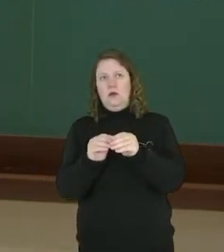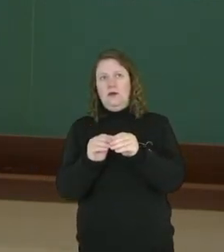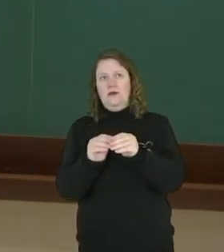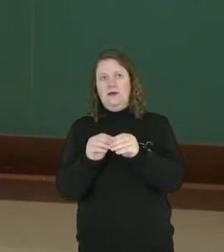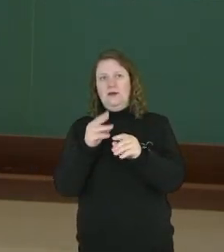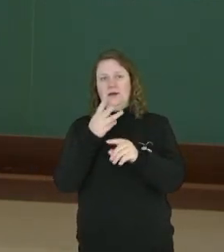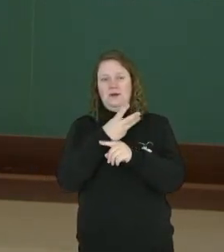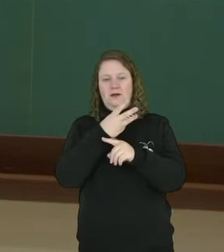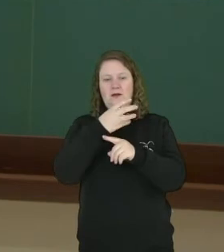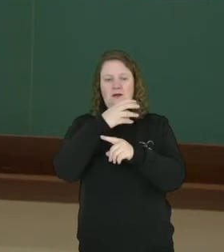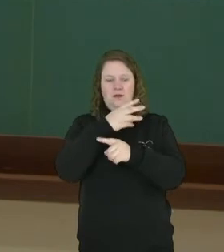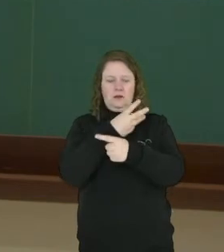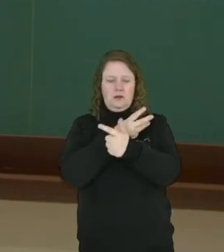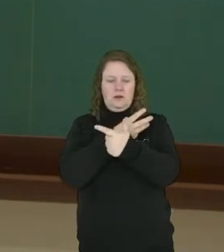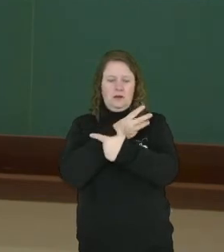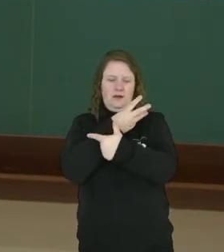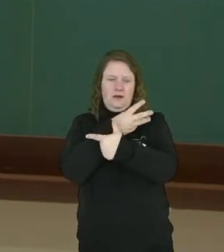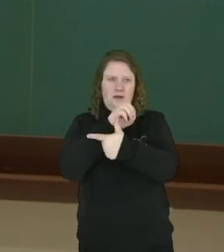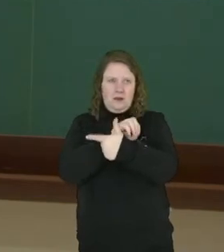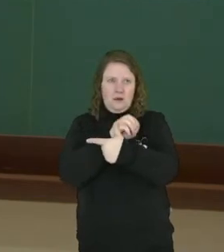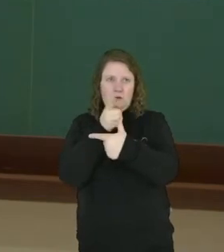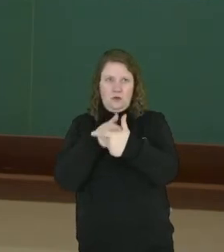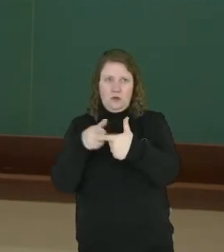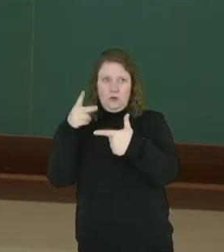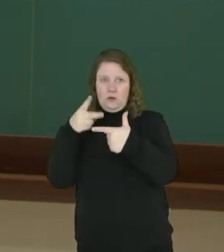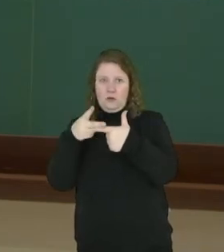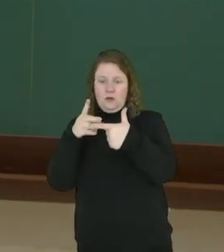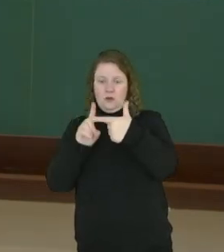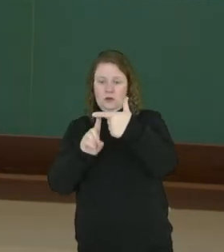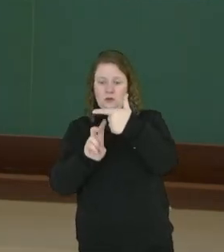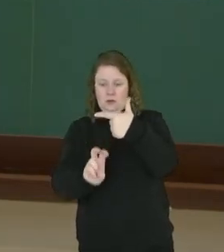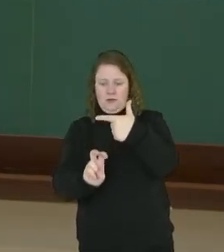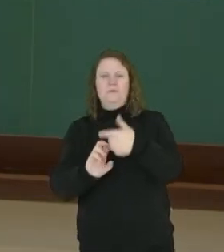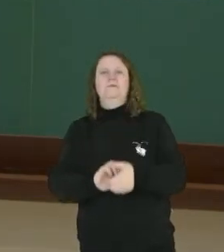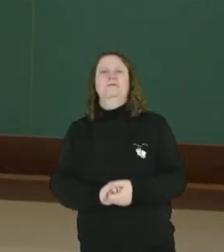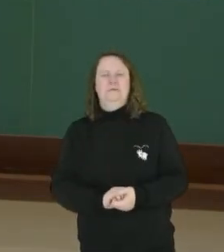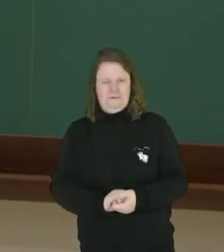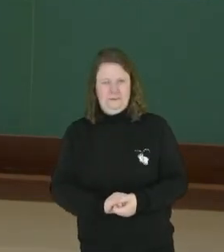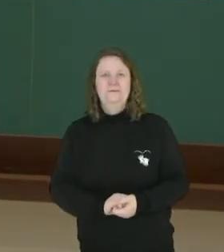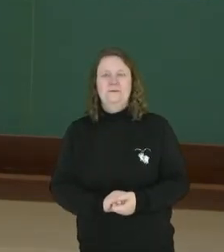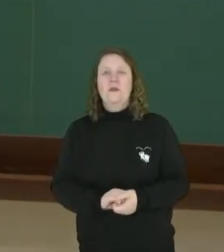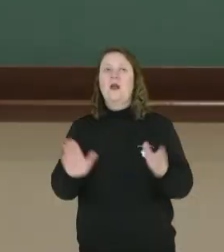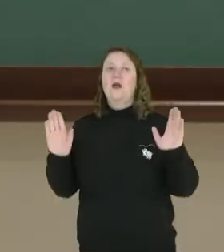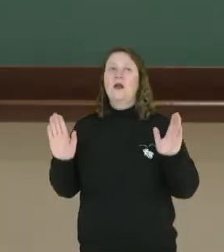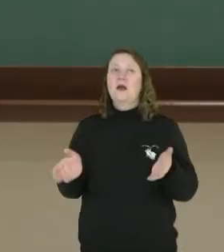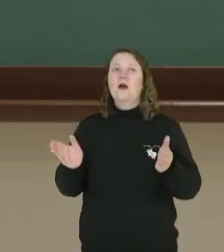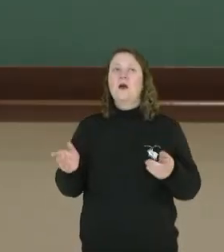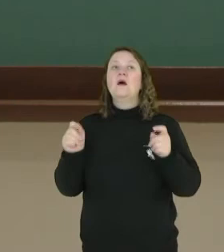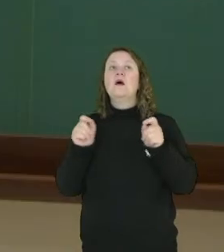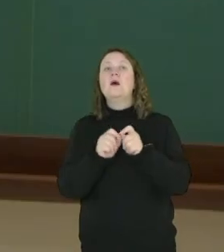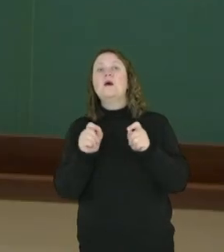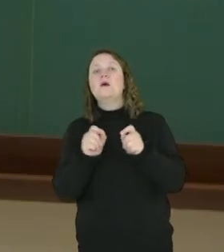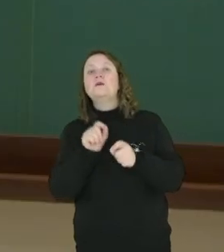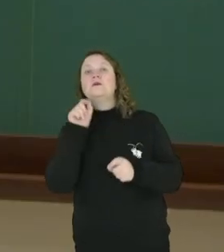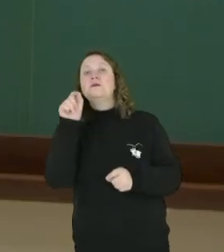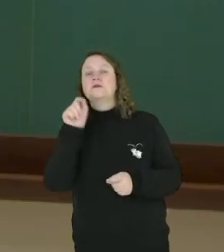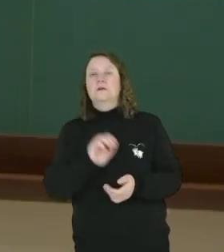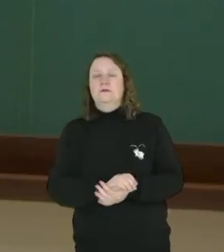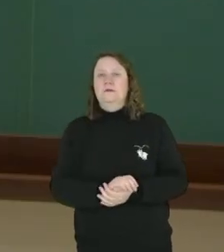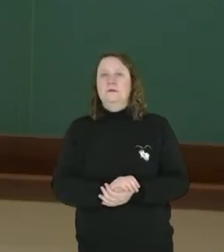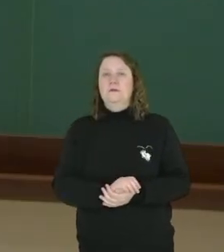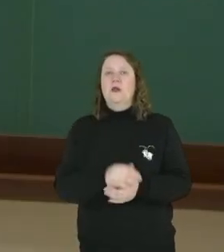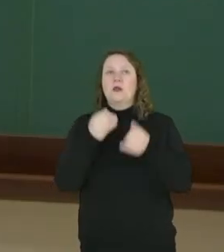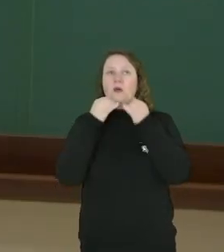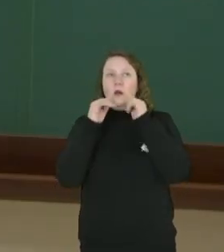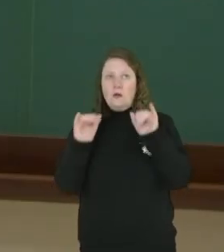equação, certo? Para mim eliminar a fração, então ficou 15 vezes 4. Resolvendo isso aqui, nós vamos ter o seguinte, que energia mecânica ela é